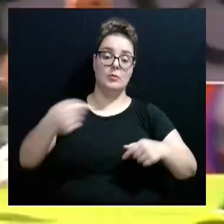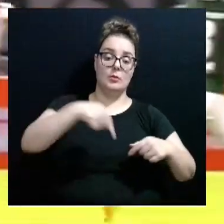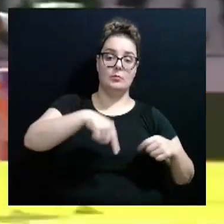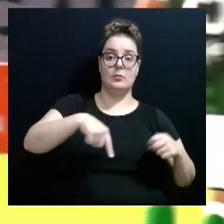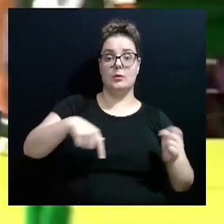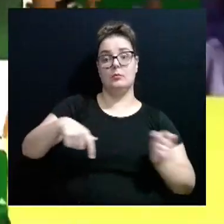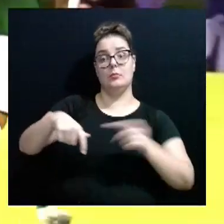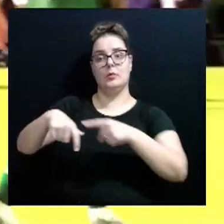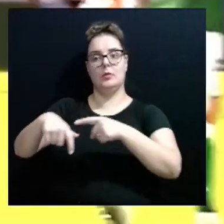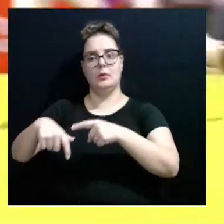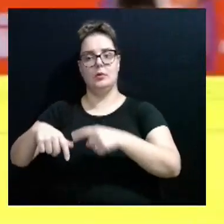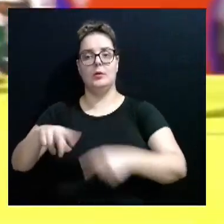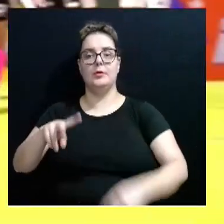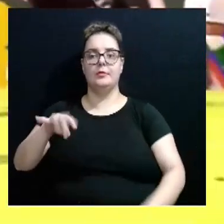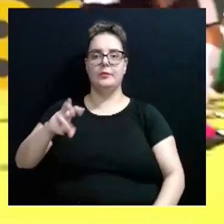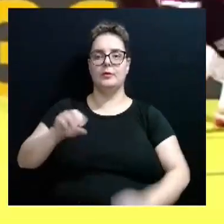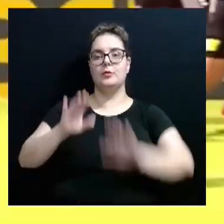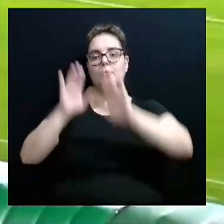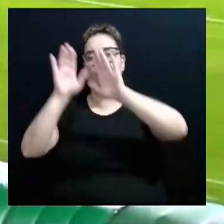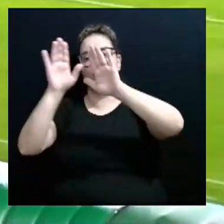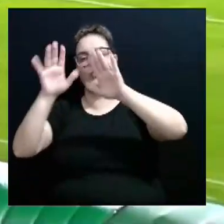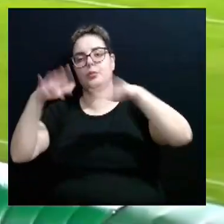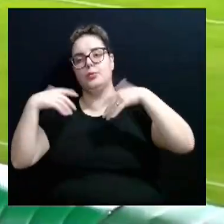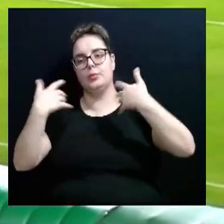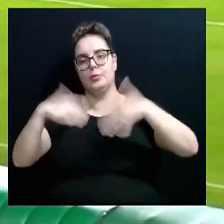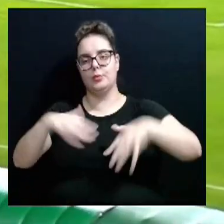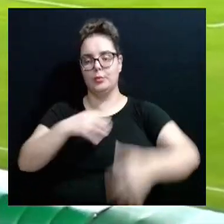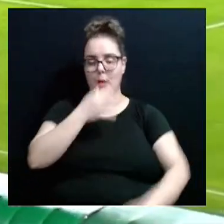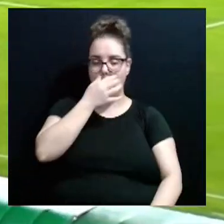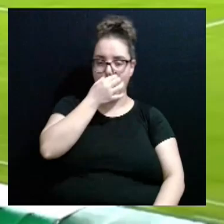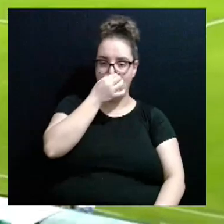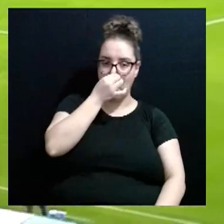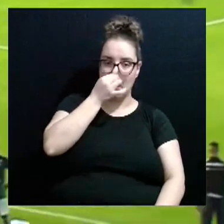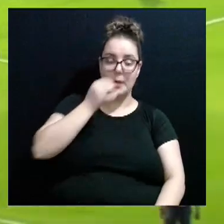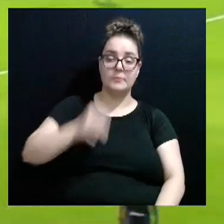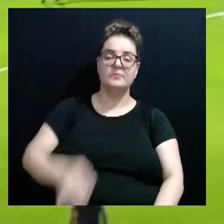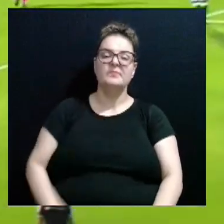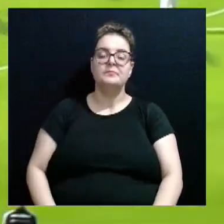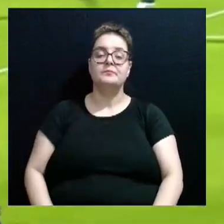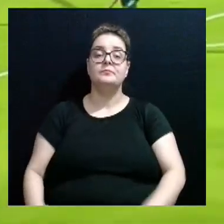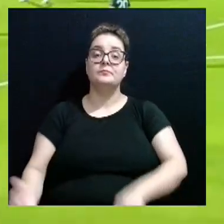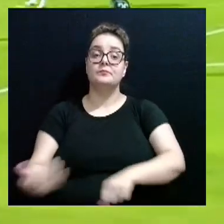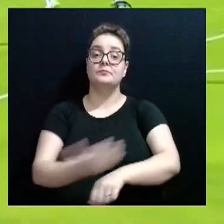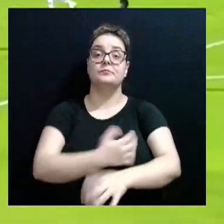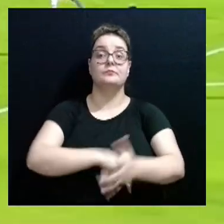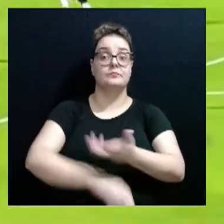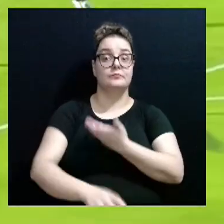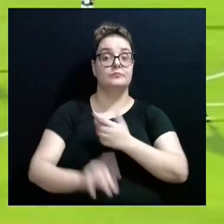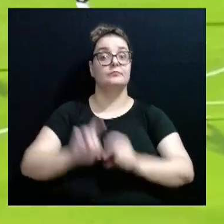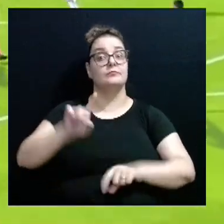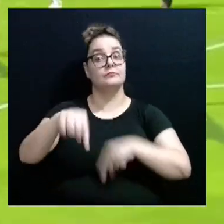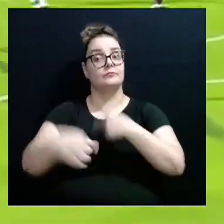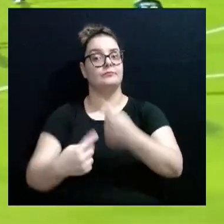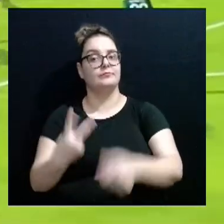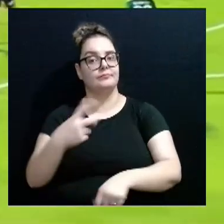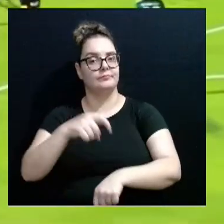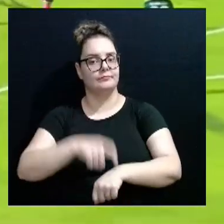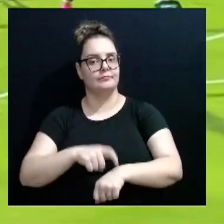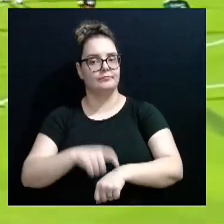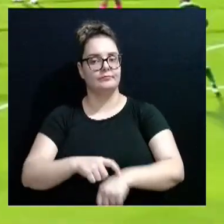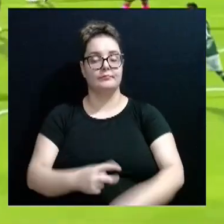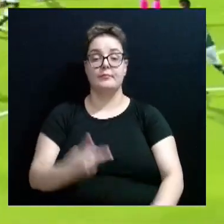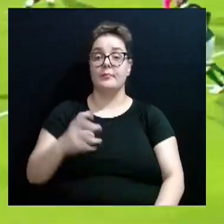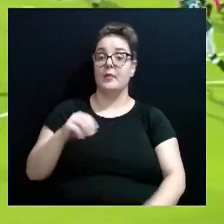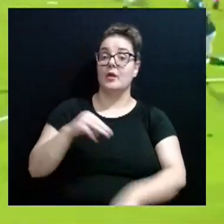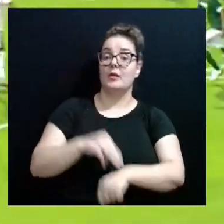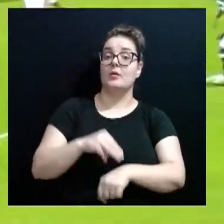Vitor Hugo fez linda defesa. As emoções ficaram para o segundo tempo. Aos 20 minutos, após cobrança